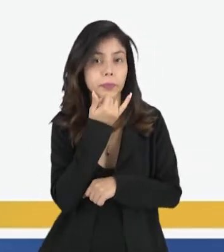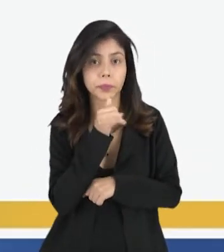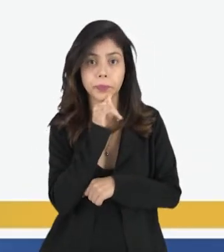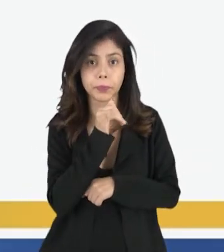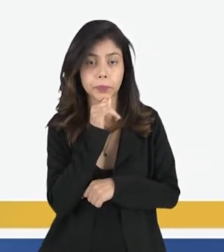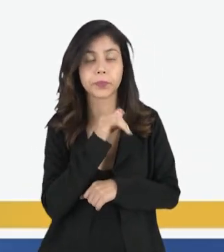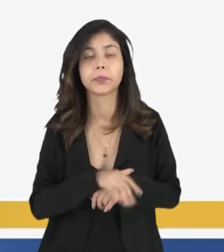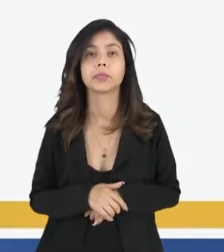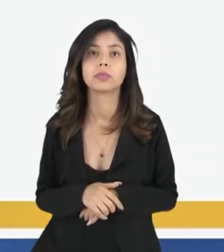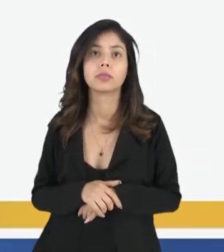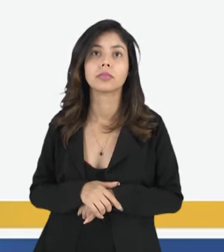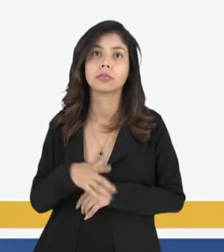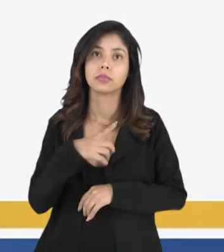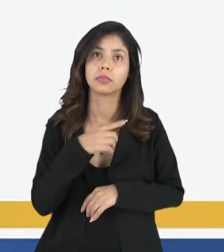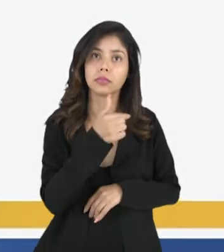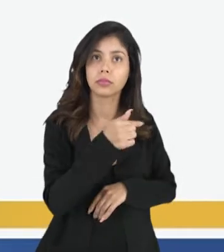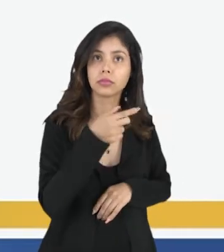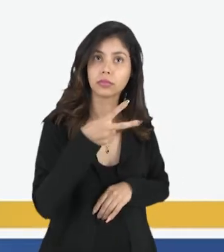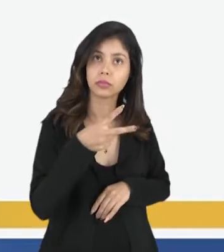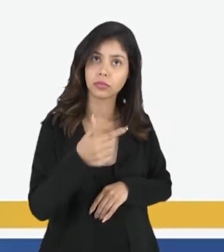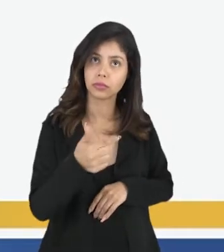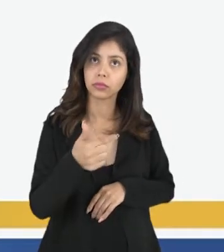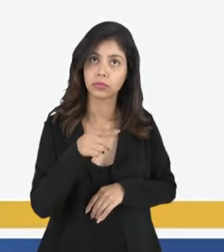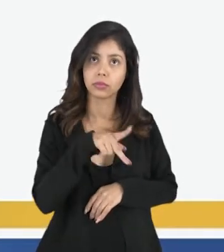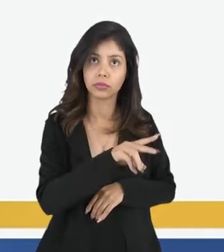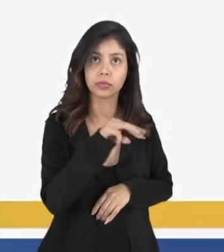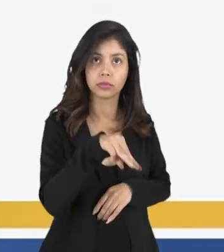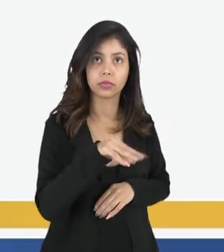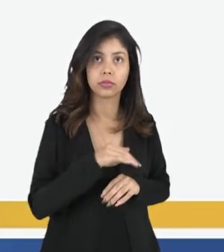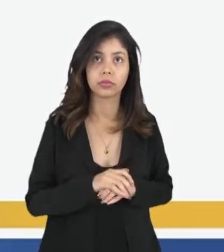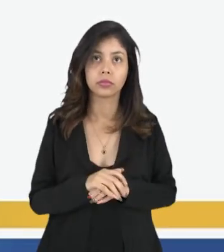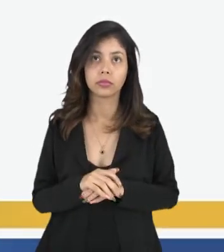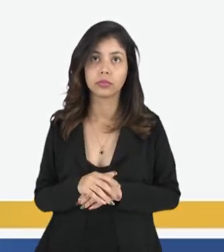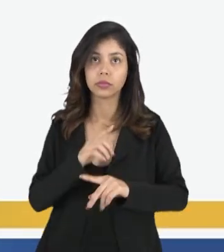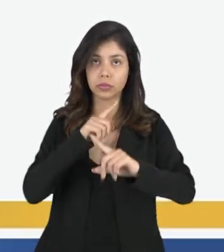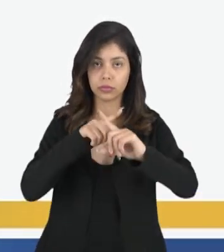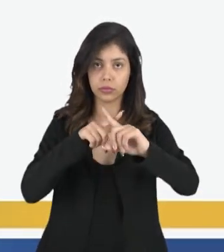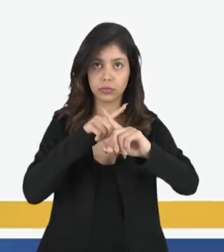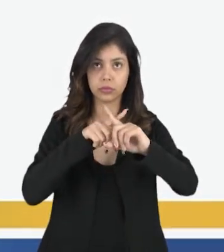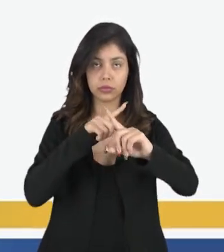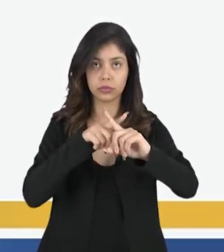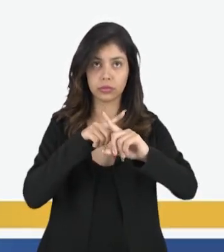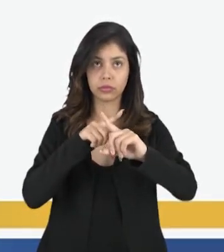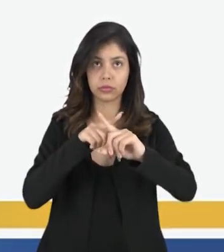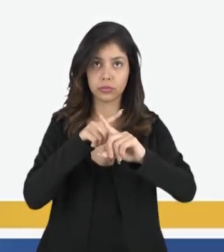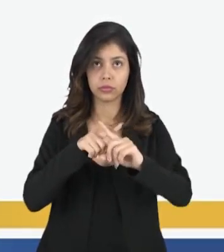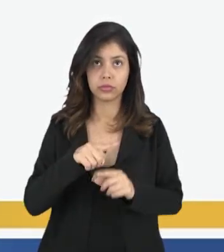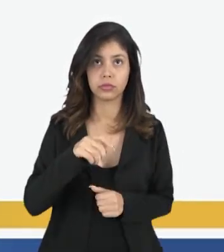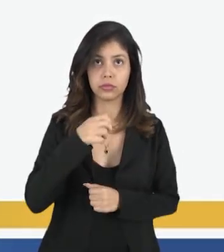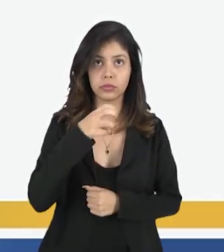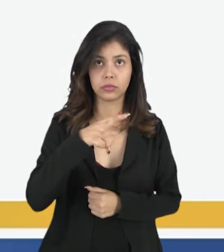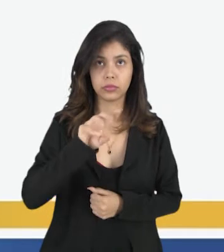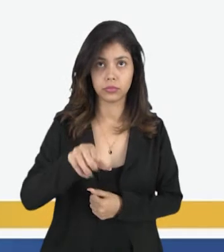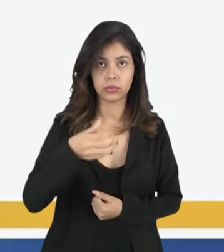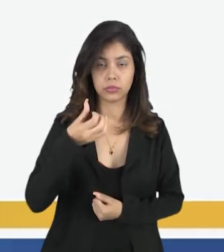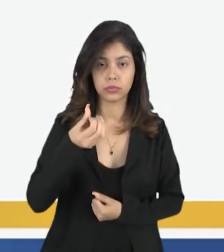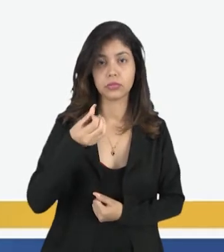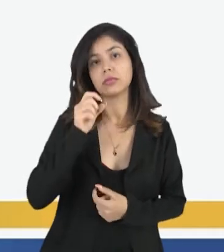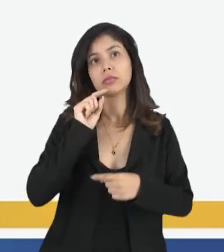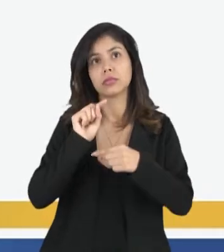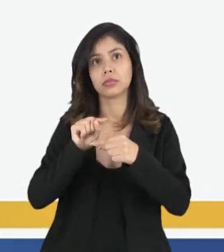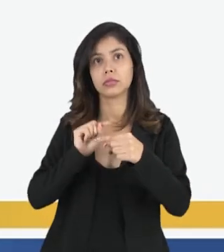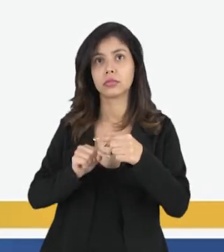quando nós temos aí 72 km por hora e queremos transformar para metros por segundo. E aí eu vou dividir